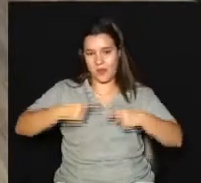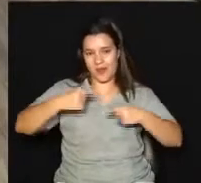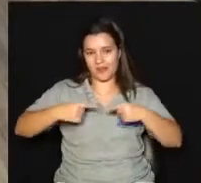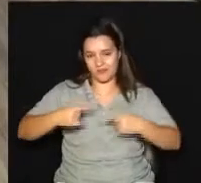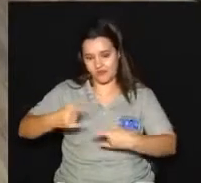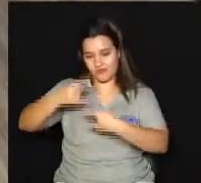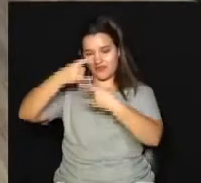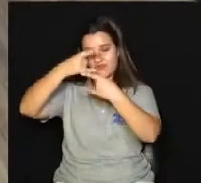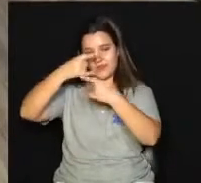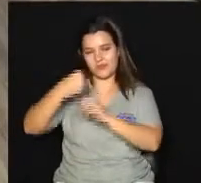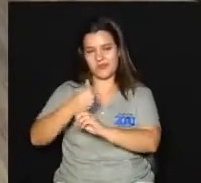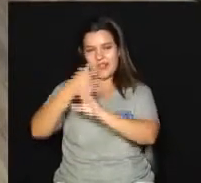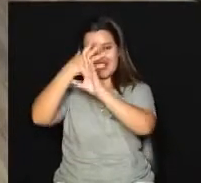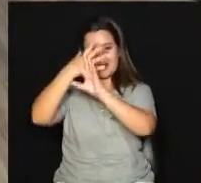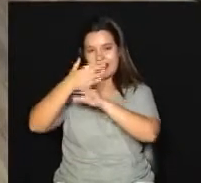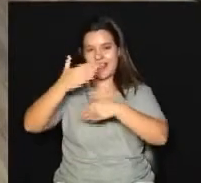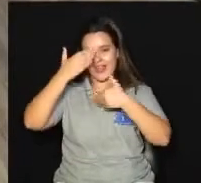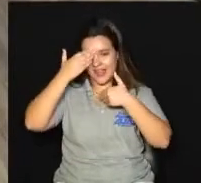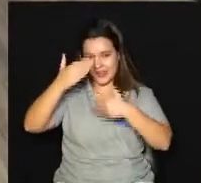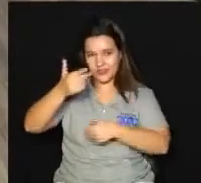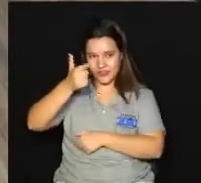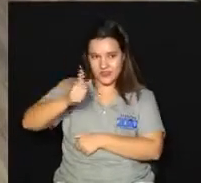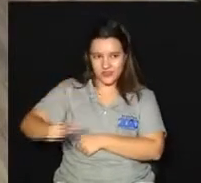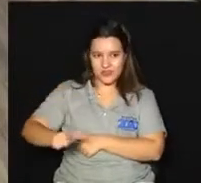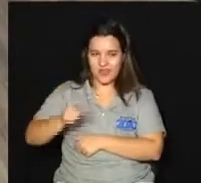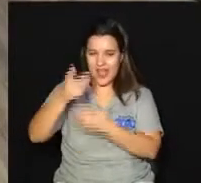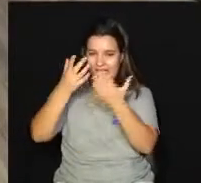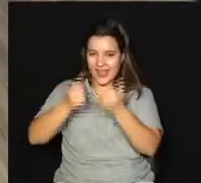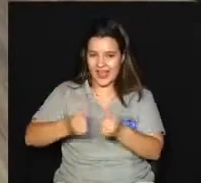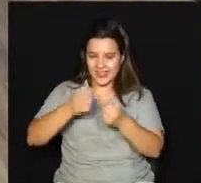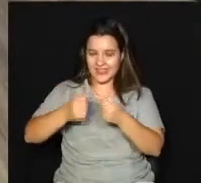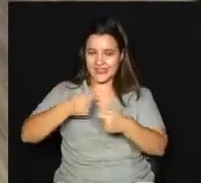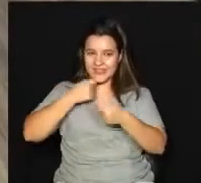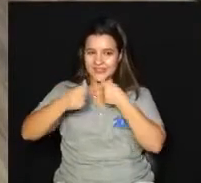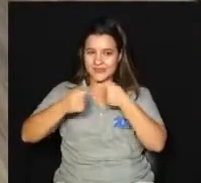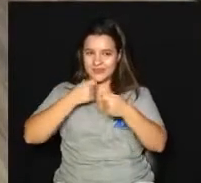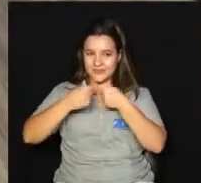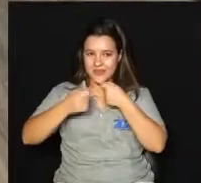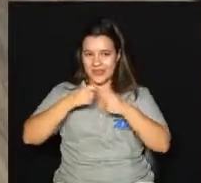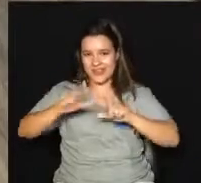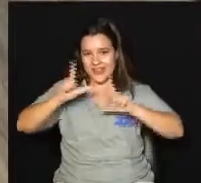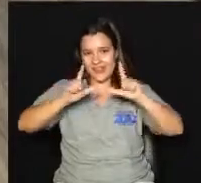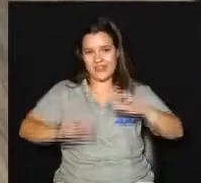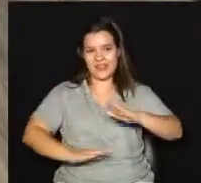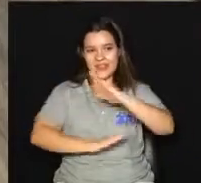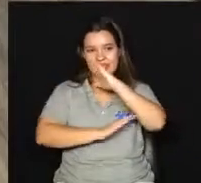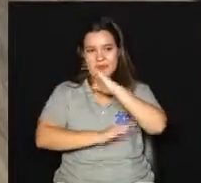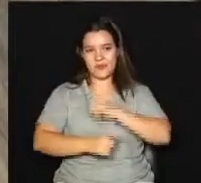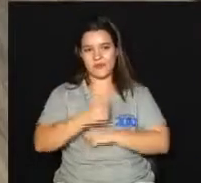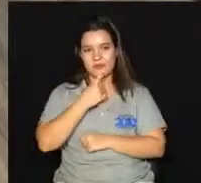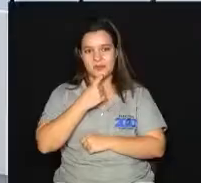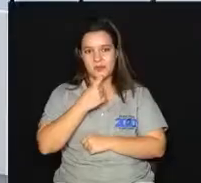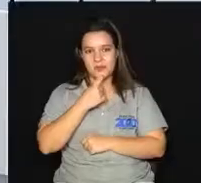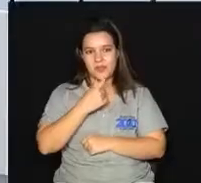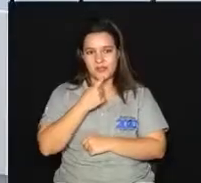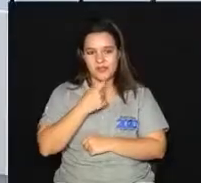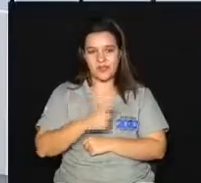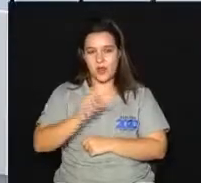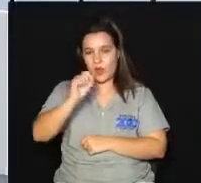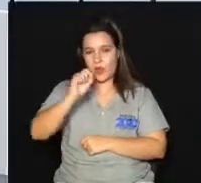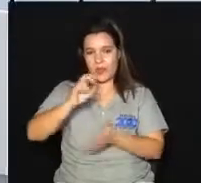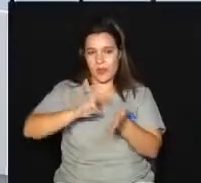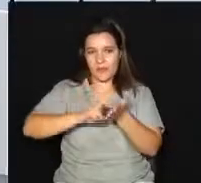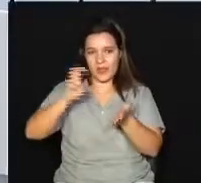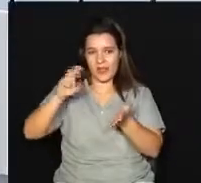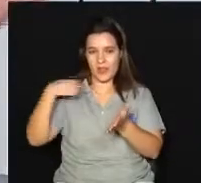está me ouvindo. Agradeço novamente a sua disponibilidade, Paulo, com a TV Câmara Campinas, nesta cobertura desde as